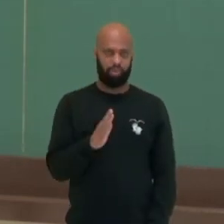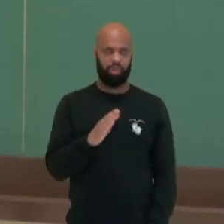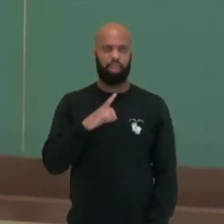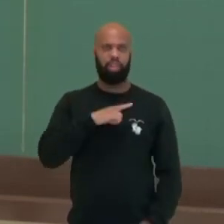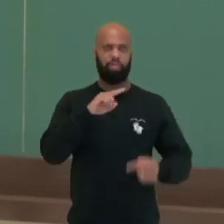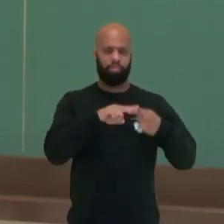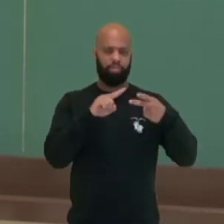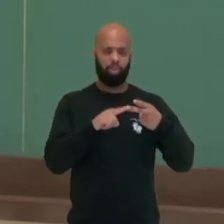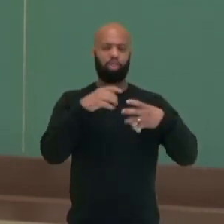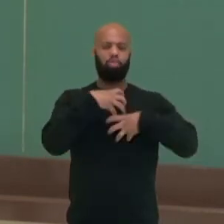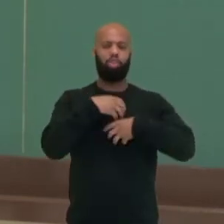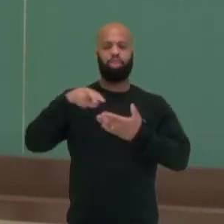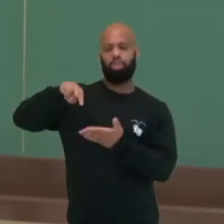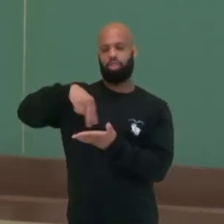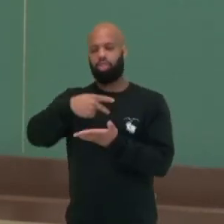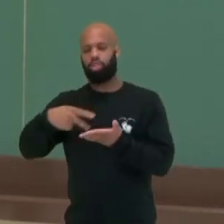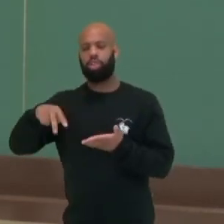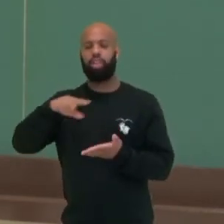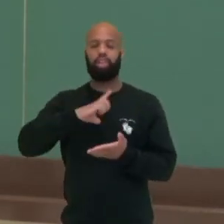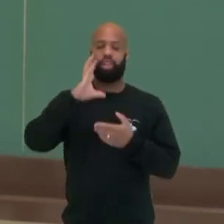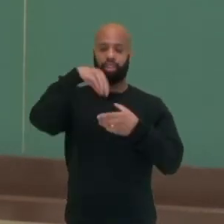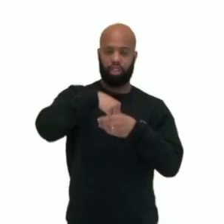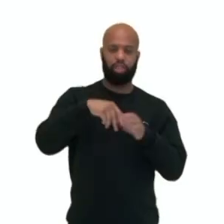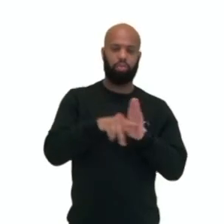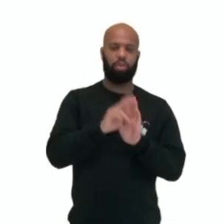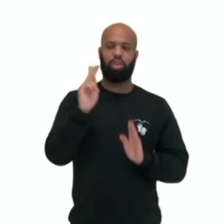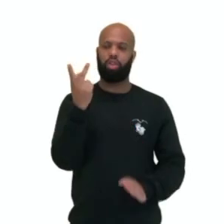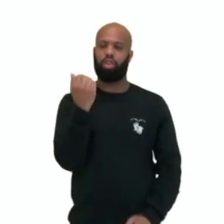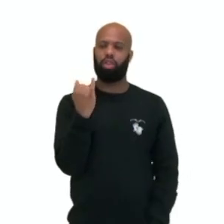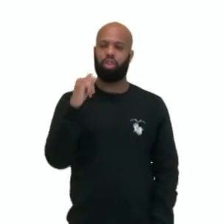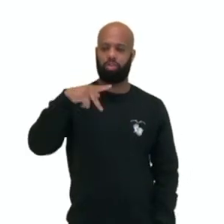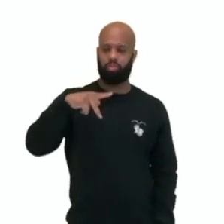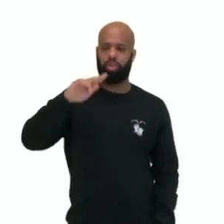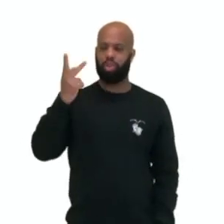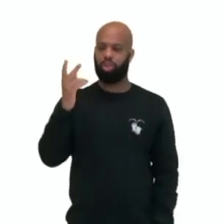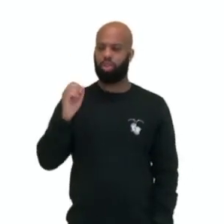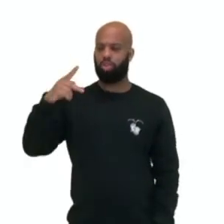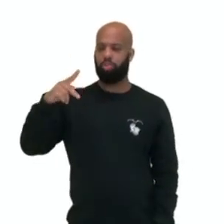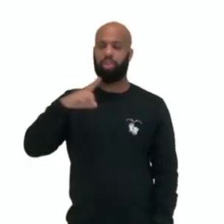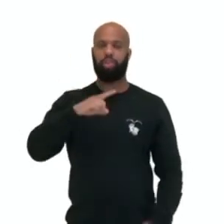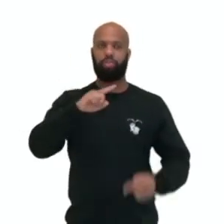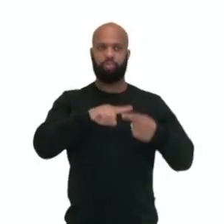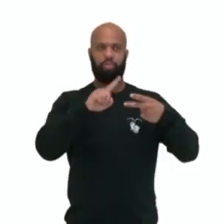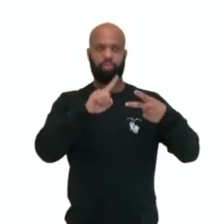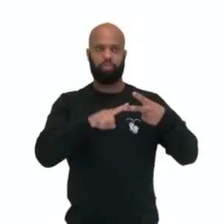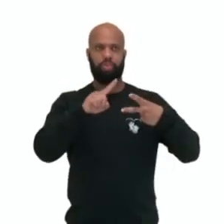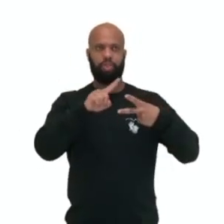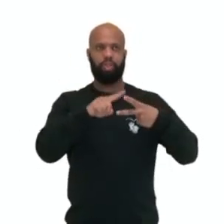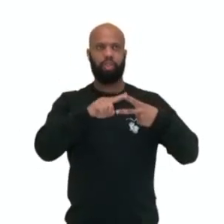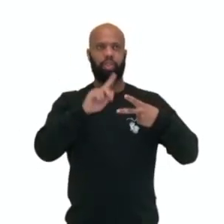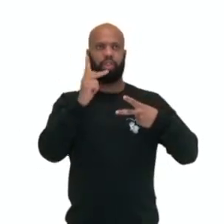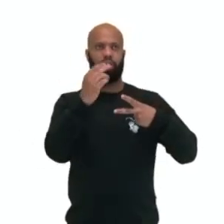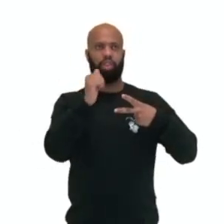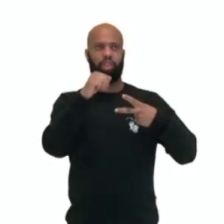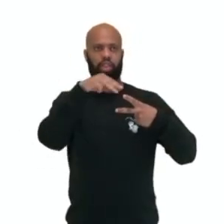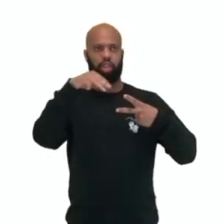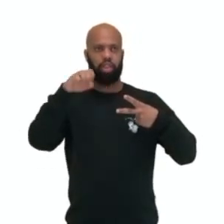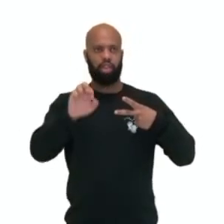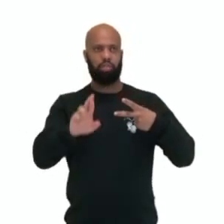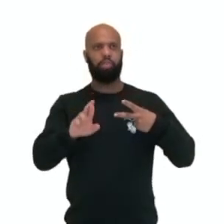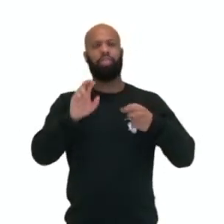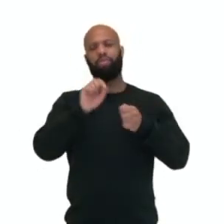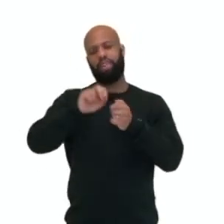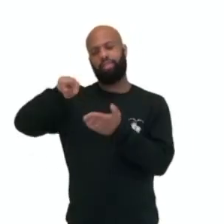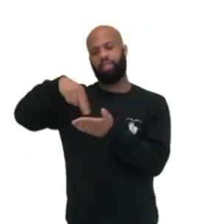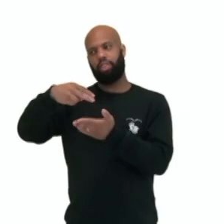estilos de dança muito famosos dentro do hip hop nasceram de duas estrelas musicais, o MC Hammer, que inventou a dança